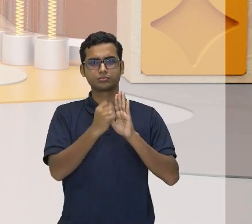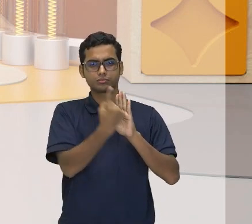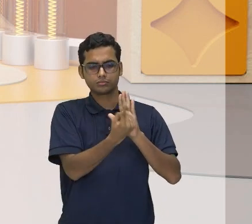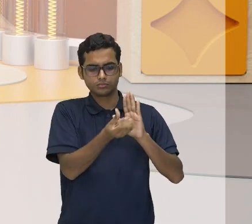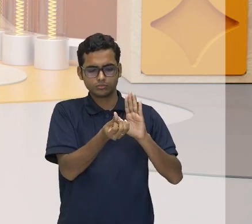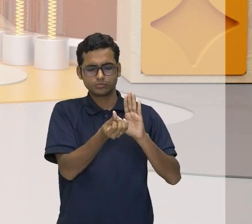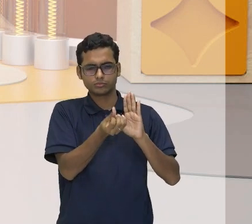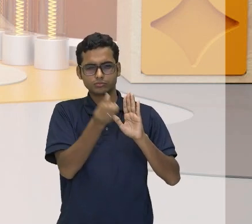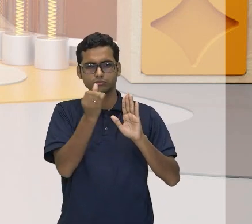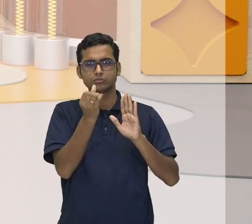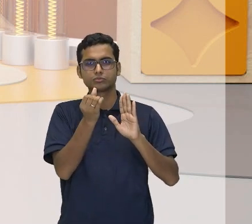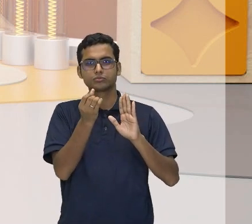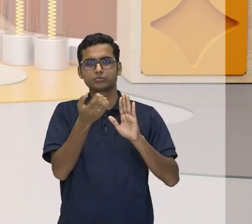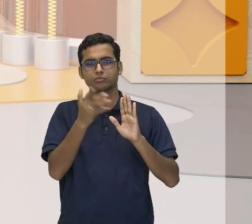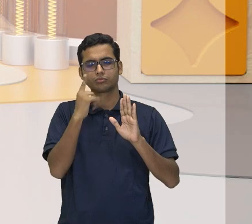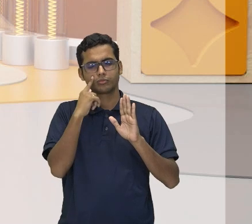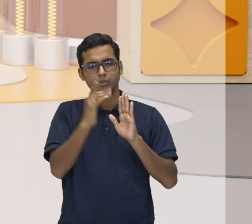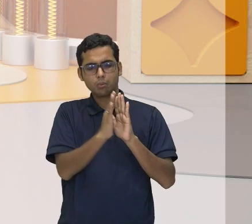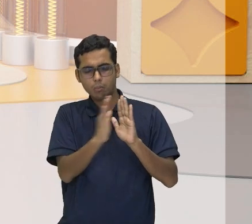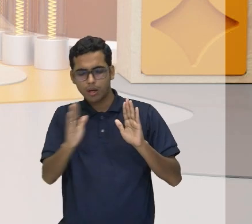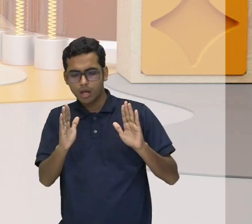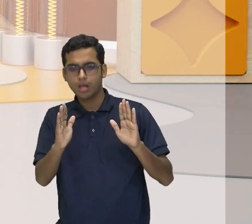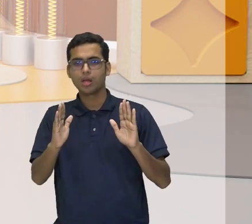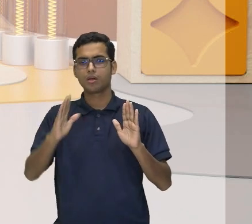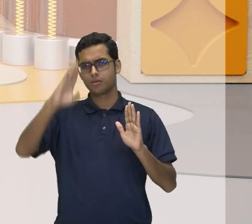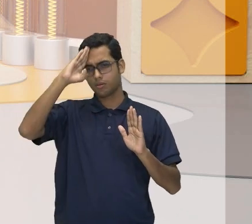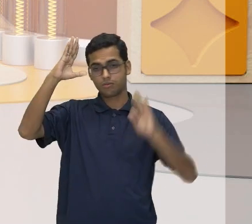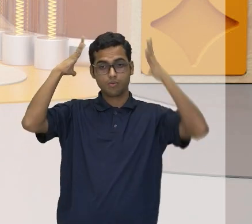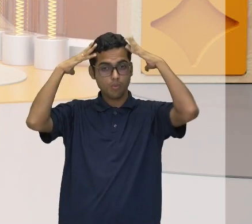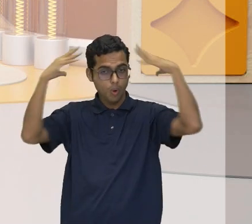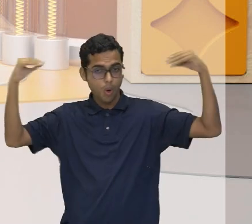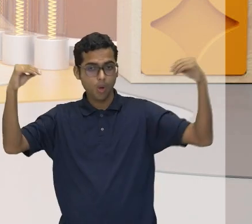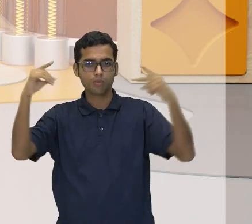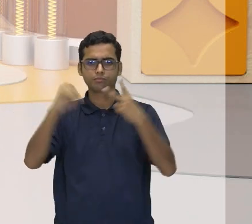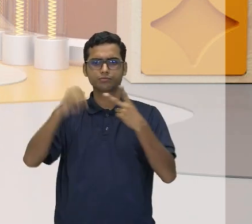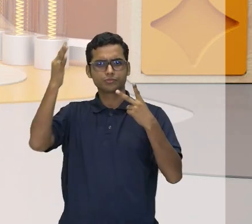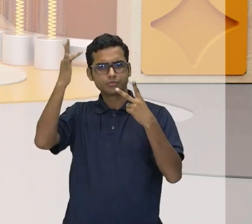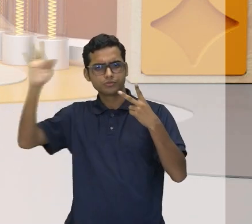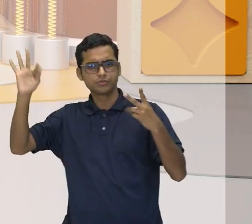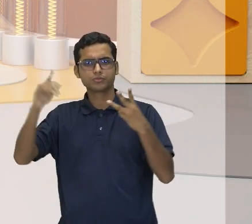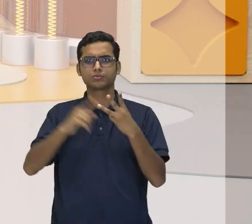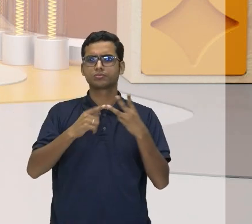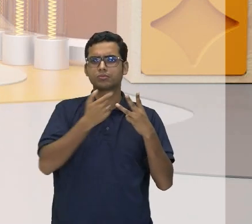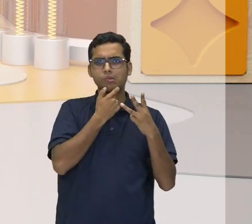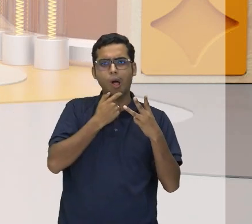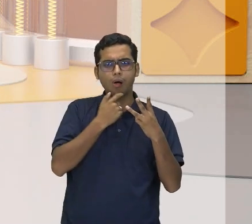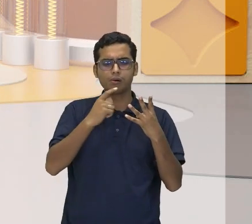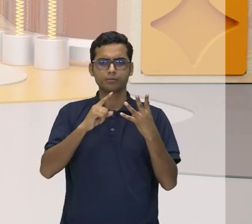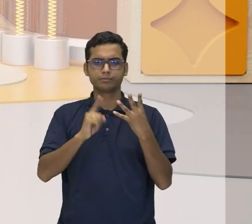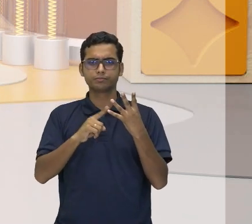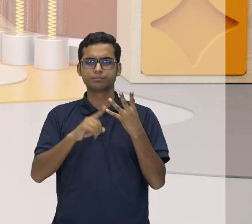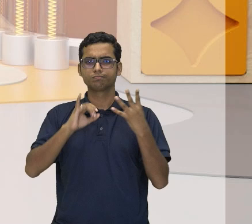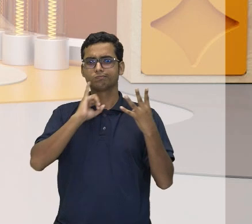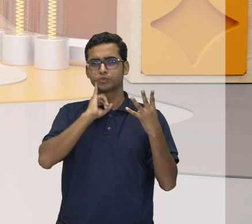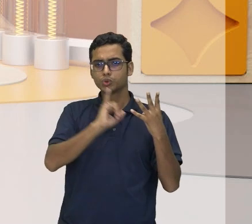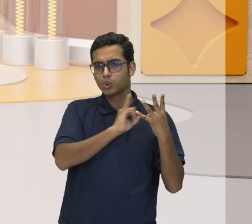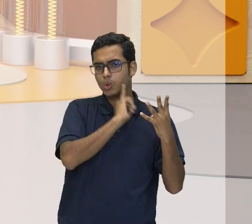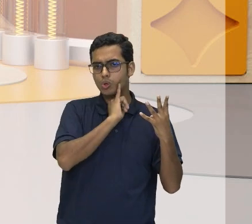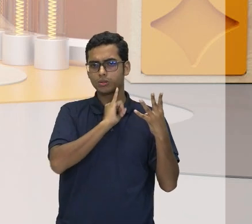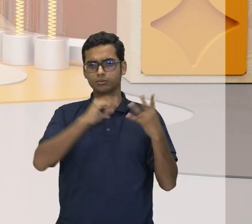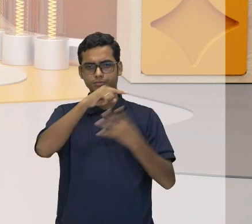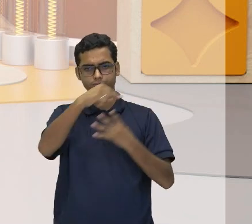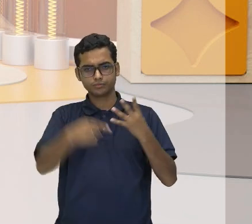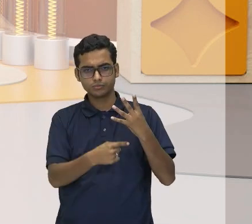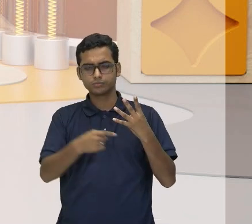XVI, especialmente por holandeses, franceses, ingleses e irlandeses. Então, temos uma